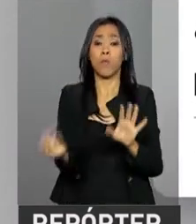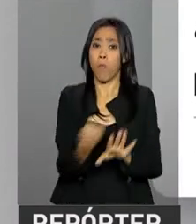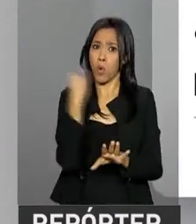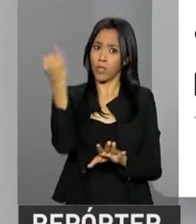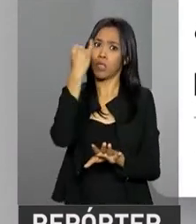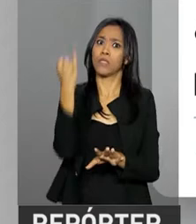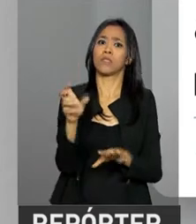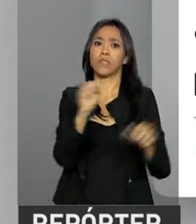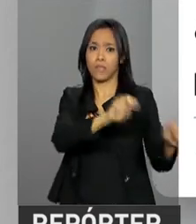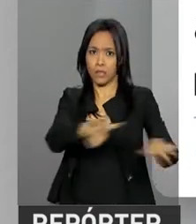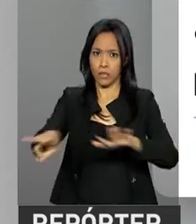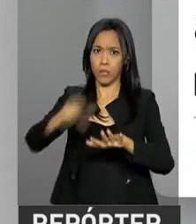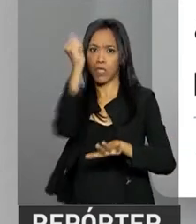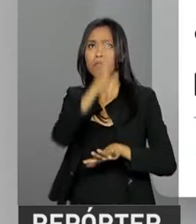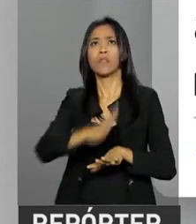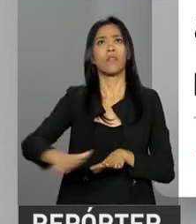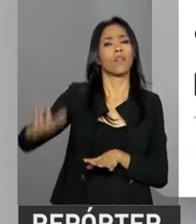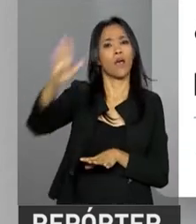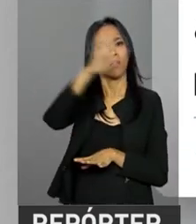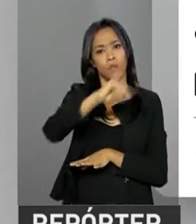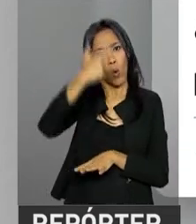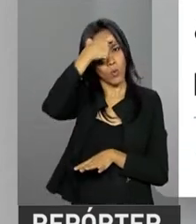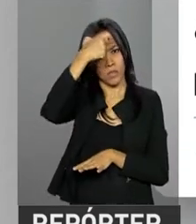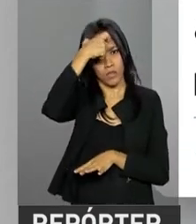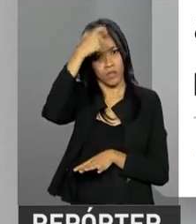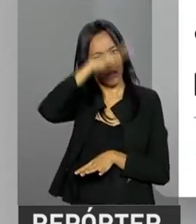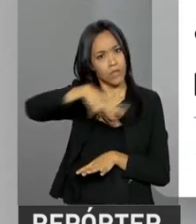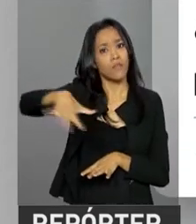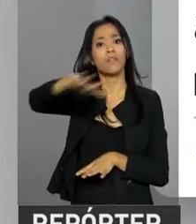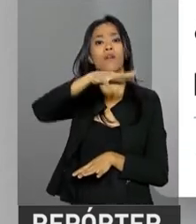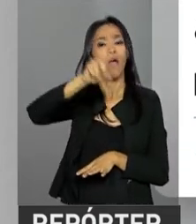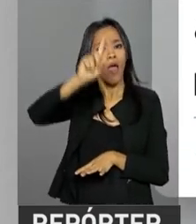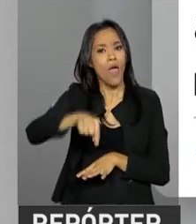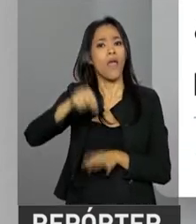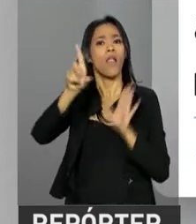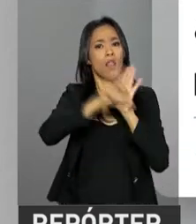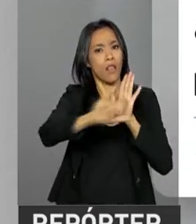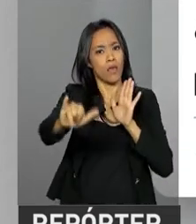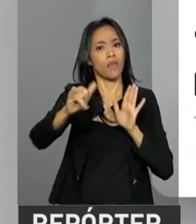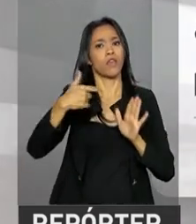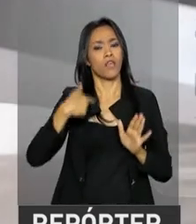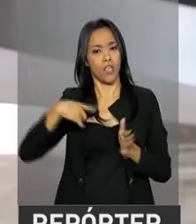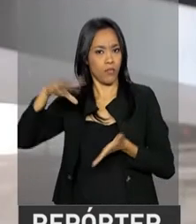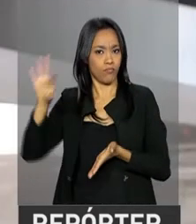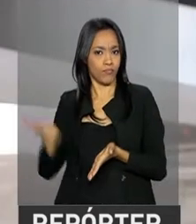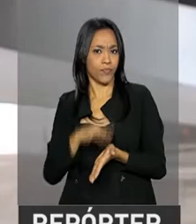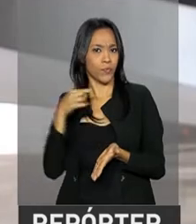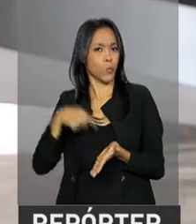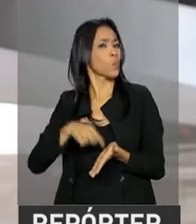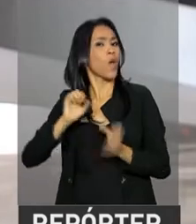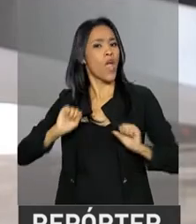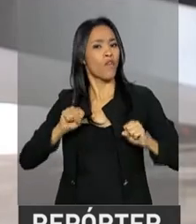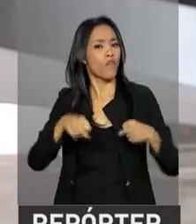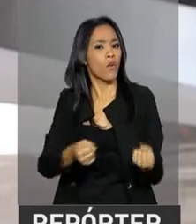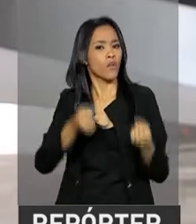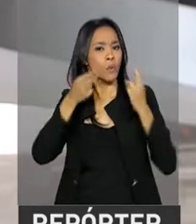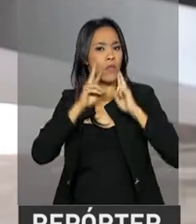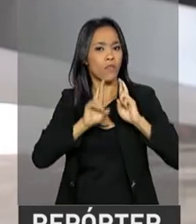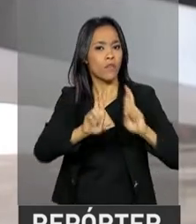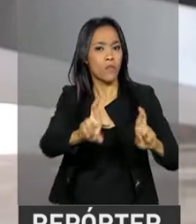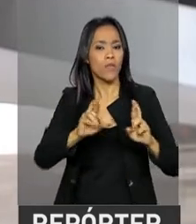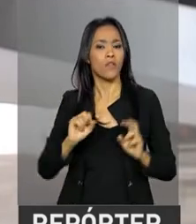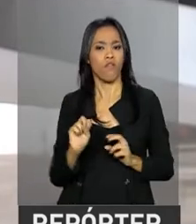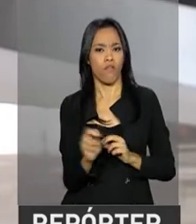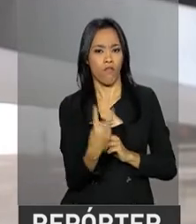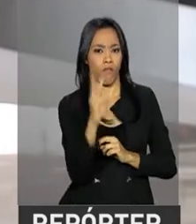nacional de conscientização e que essa é uma das leis que ele sancionou que reforça o respeito ea valorização